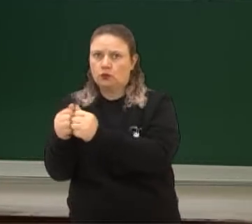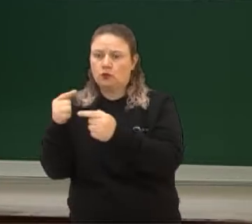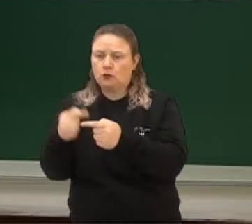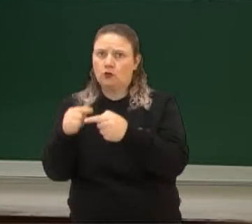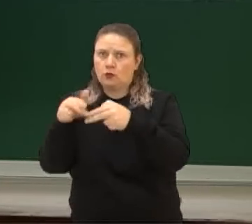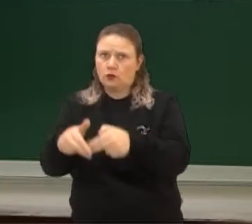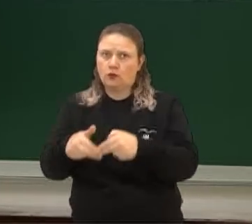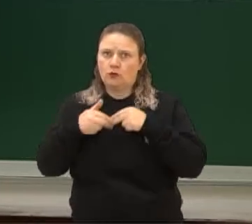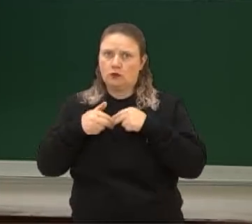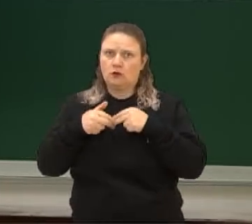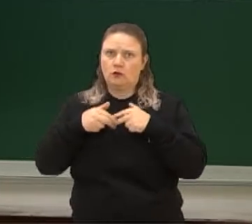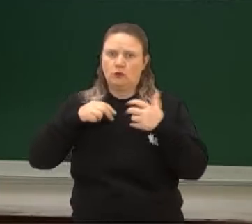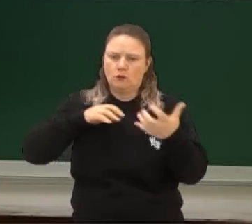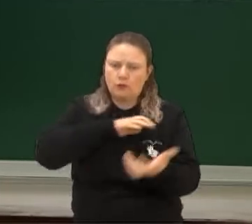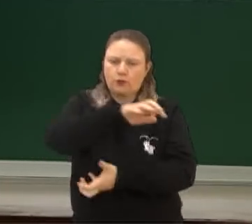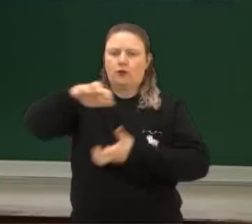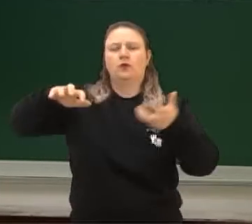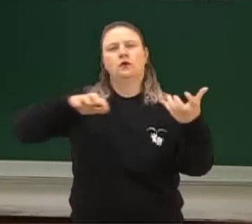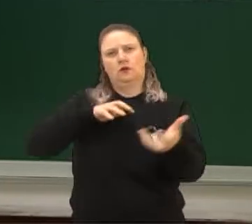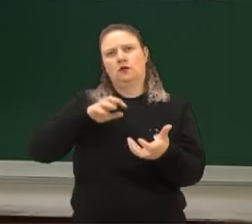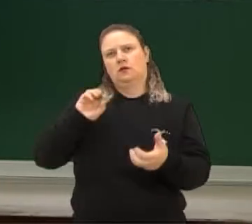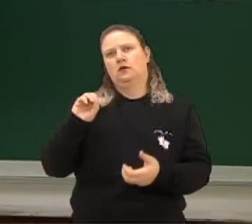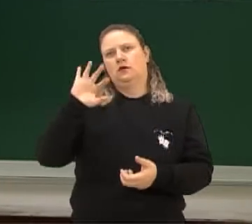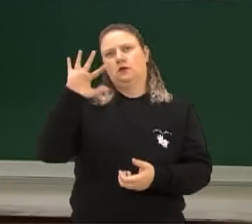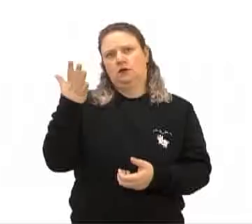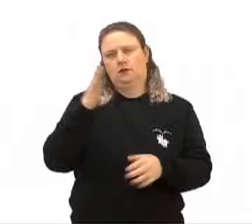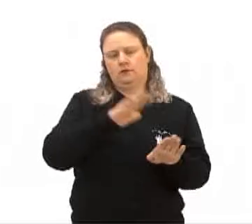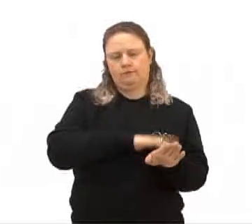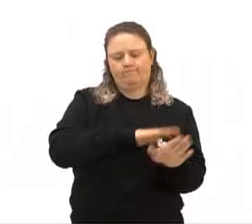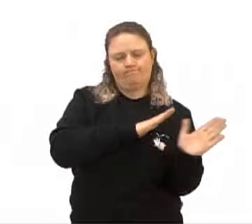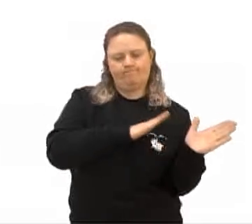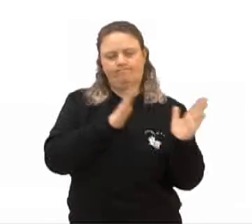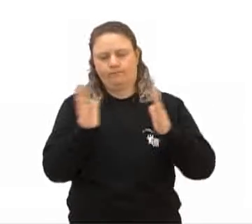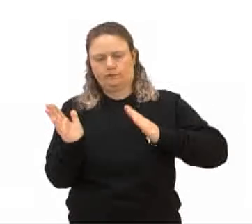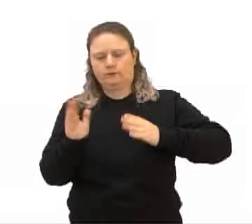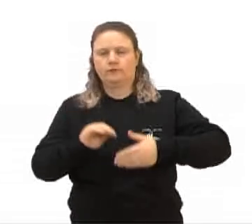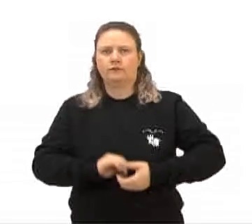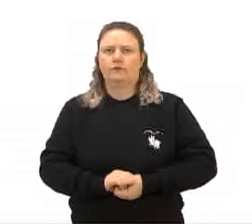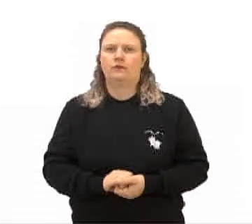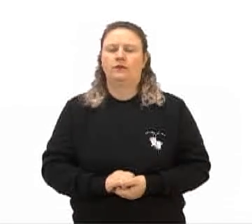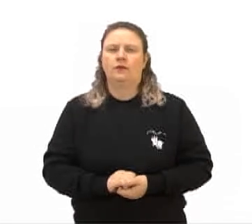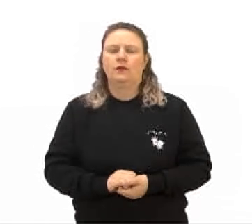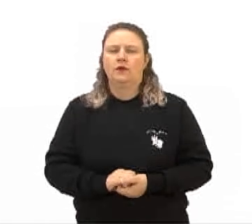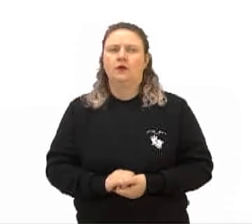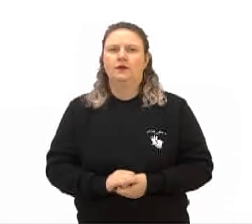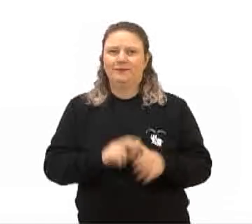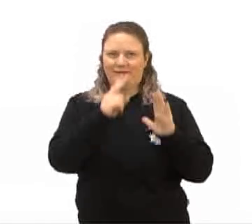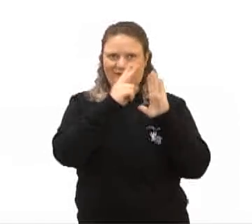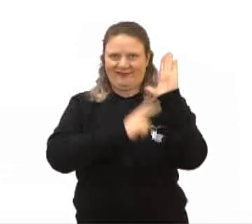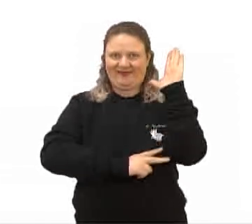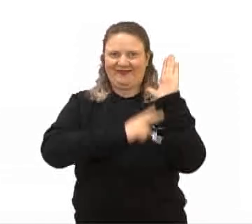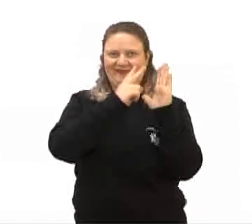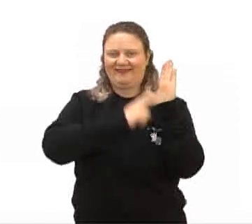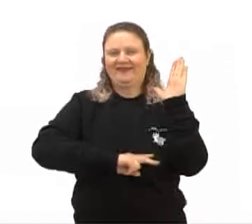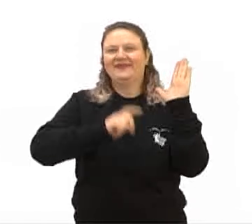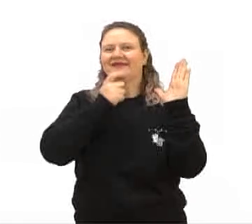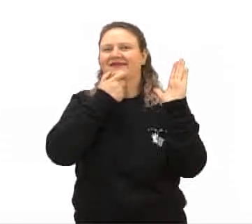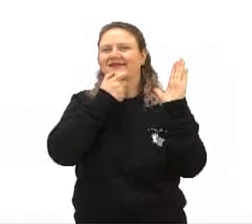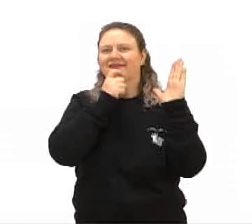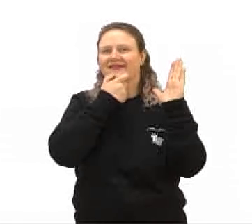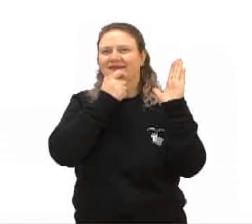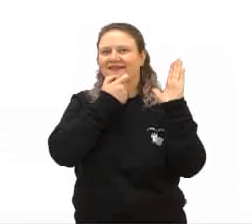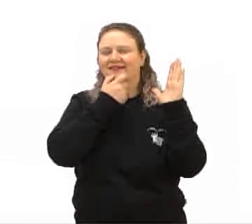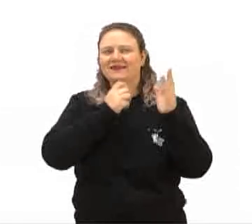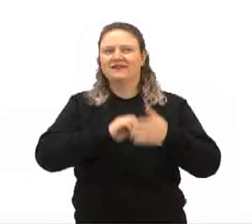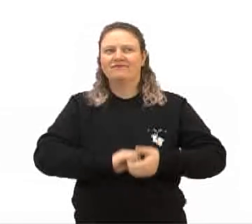de Zanzibar, que aconteceu nessa época. Their classic line-up was Freddie Mercury, vocalist, Brian